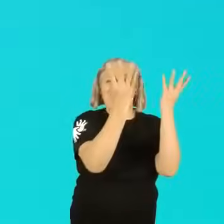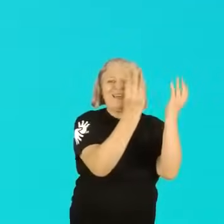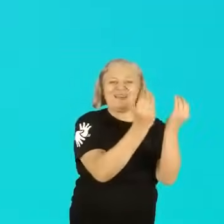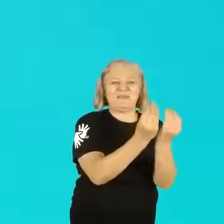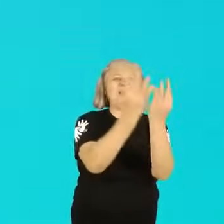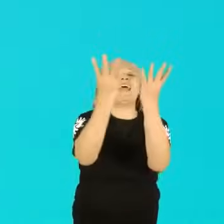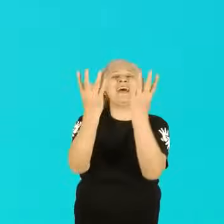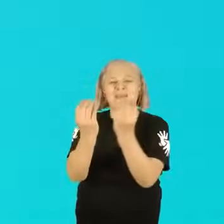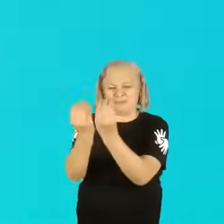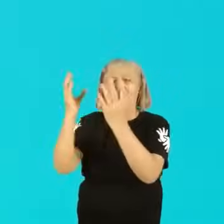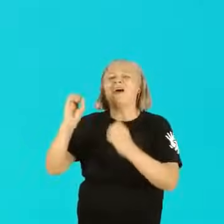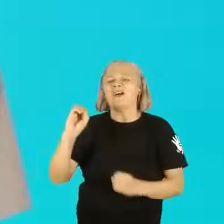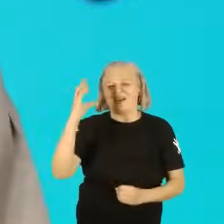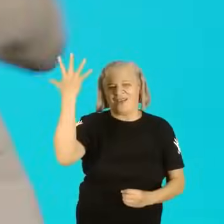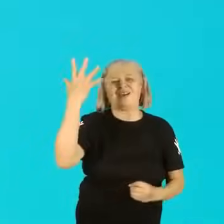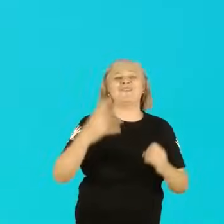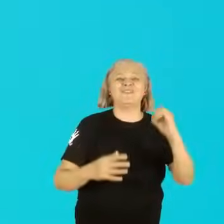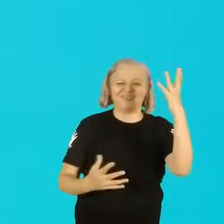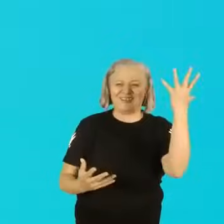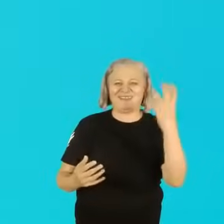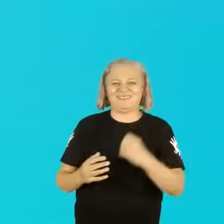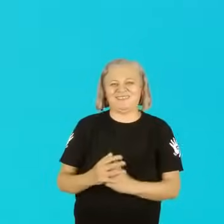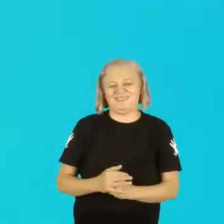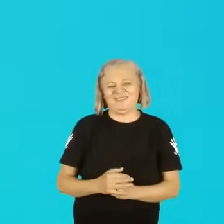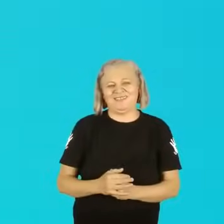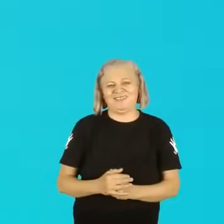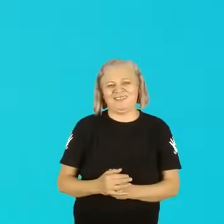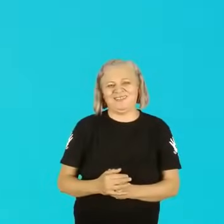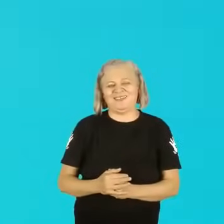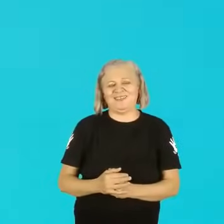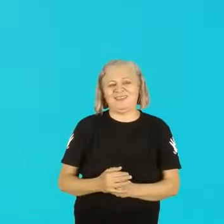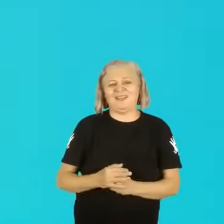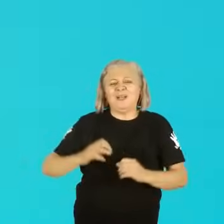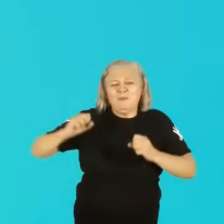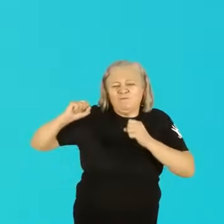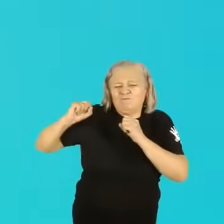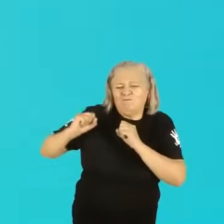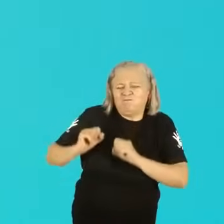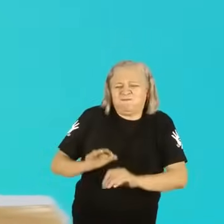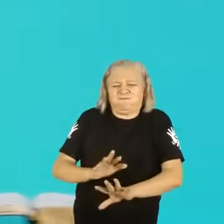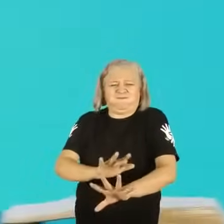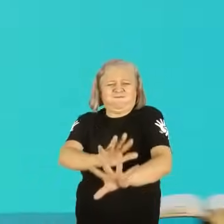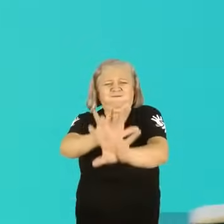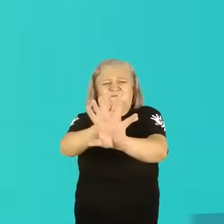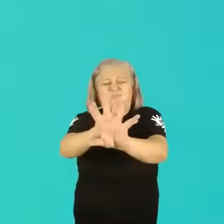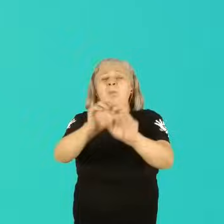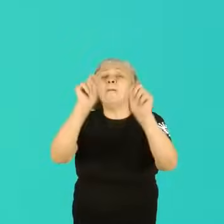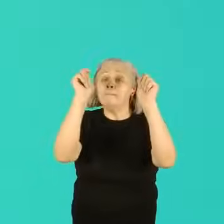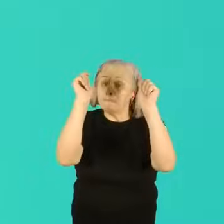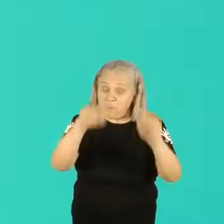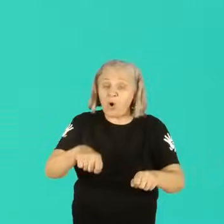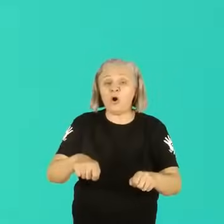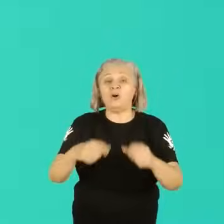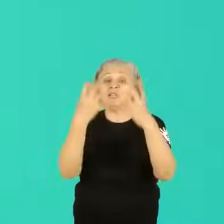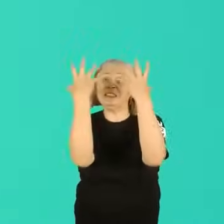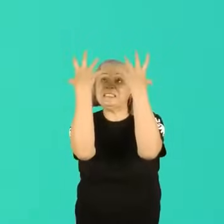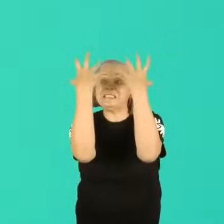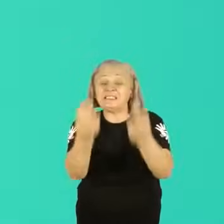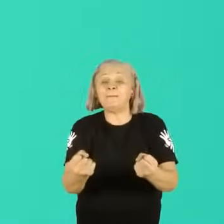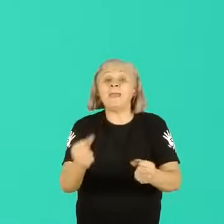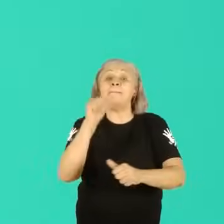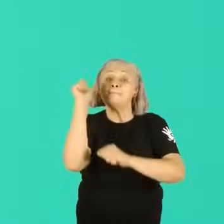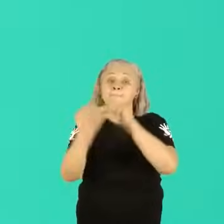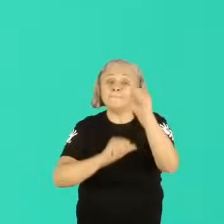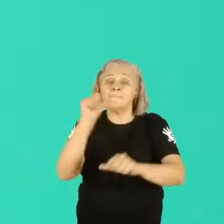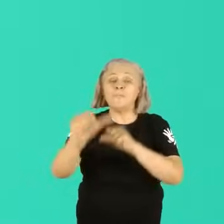acontecendo. No meio de uma multidão, a sua história pode receber uma